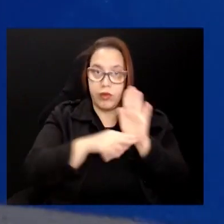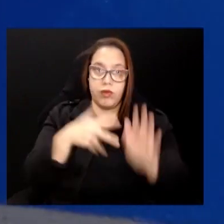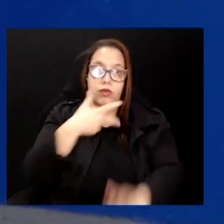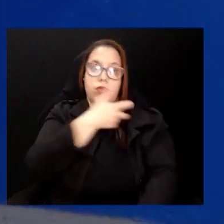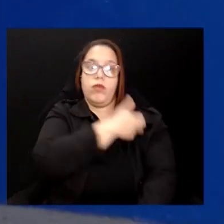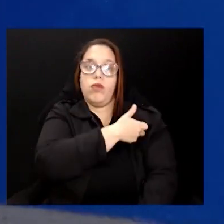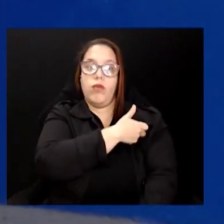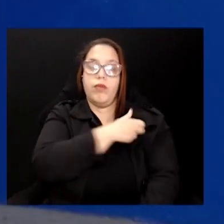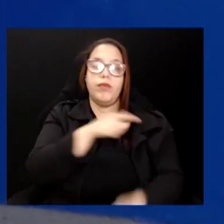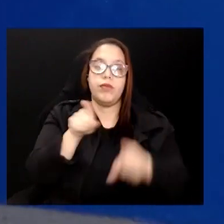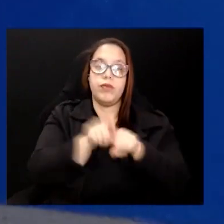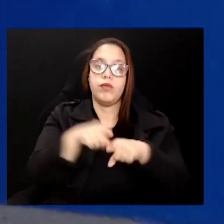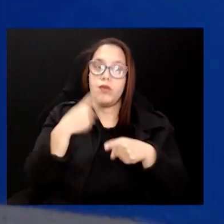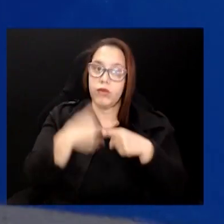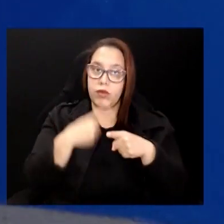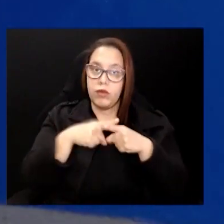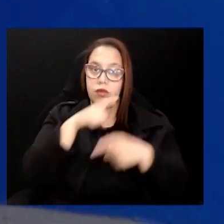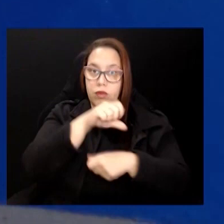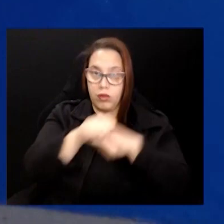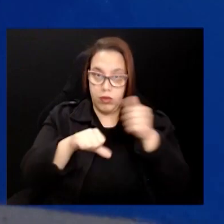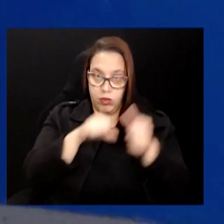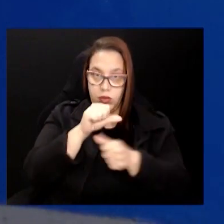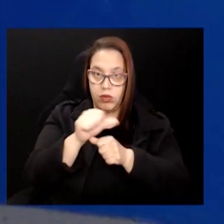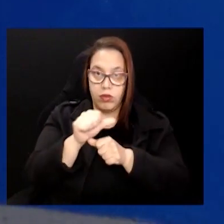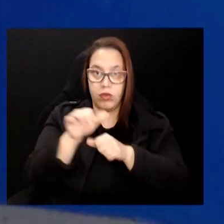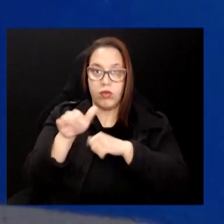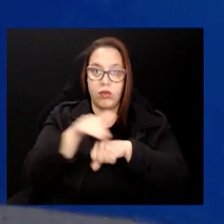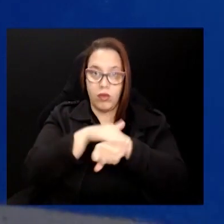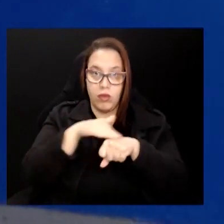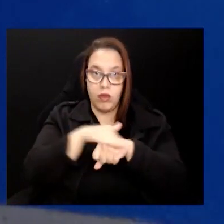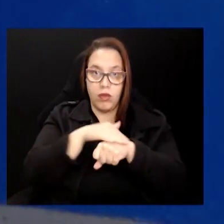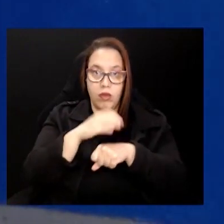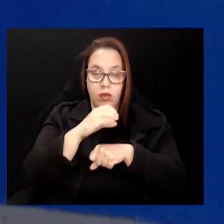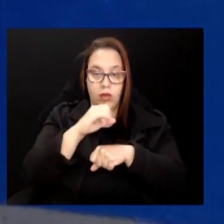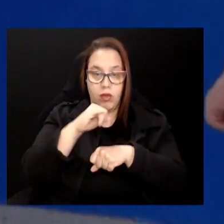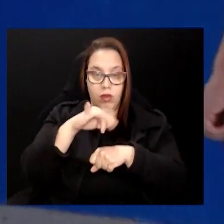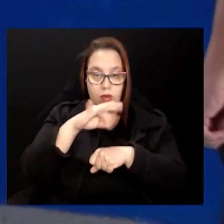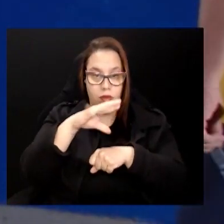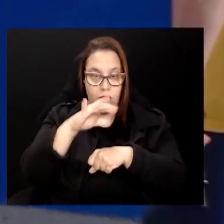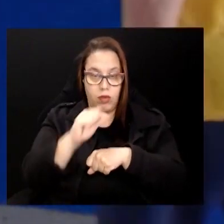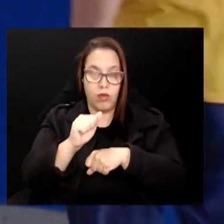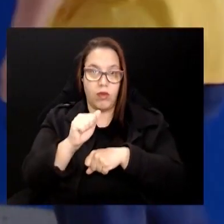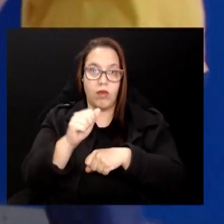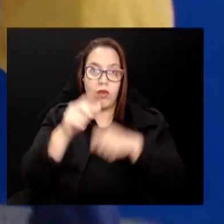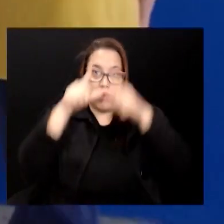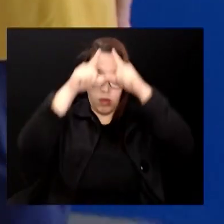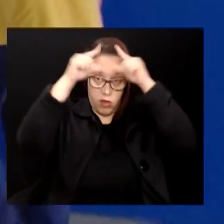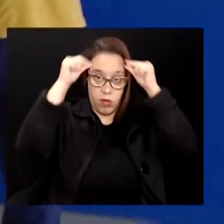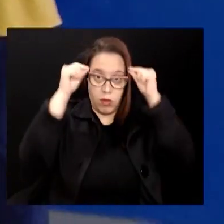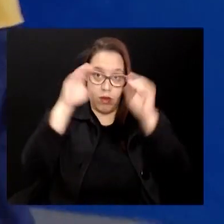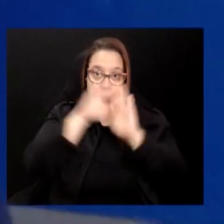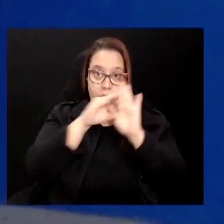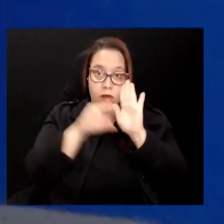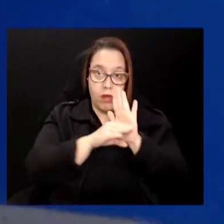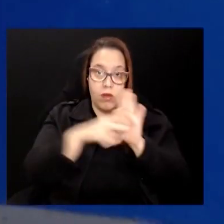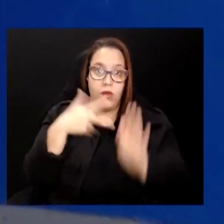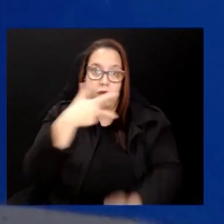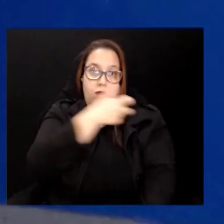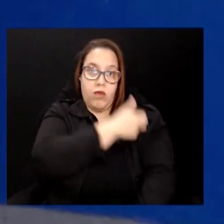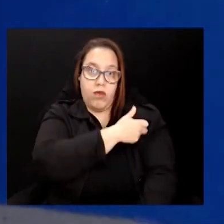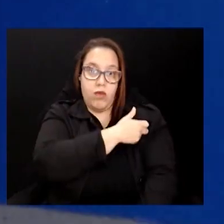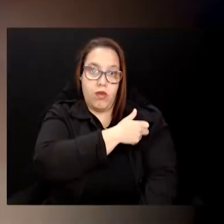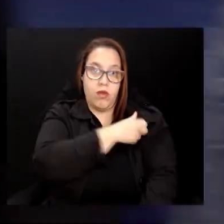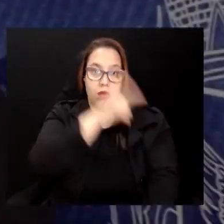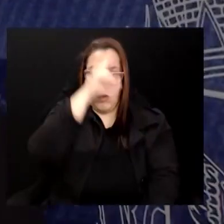dessa substituição, eu conversei com a Cíntia Bastos, que é enfermeira do programa de imunização da Prefeitura de Campinas.